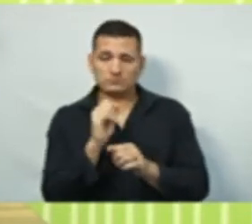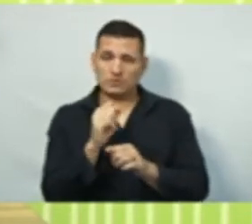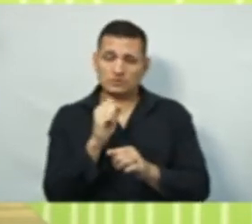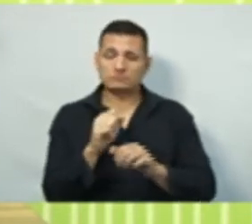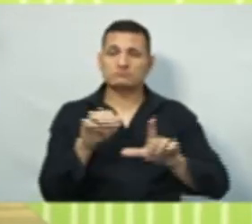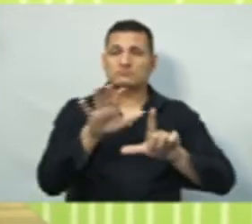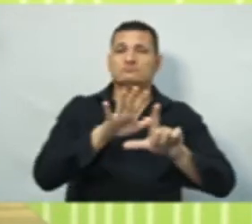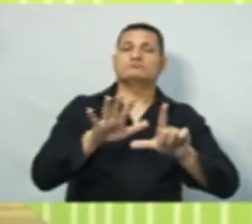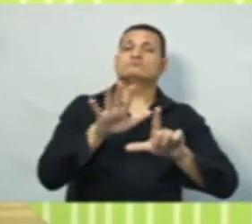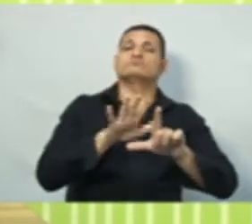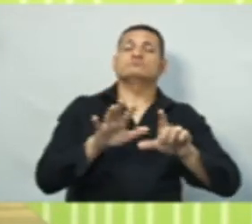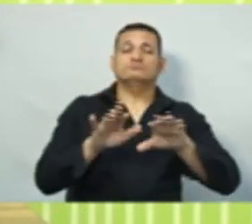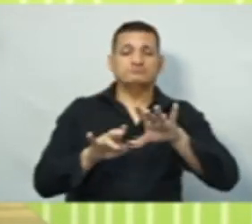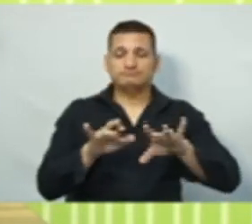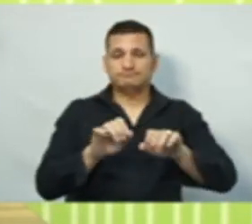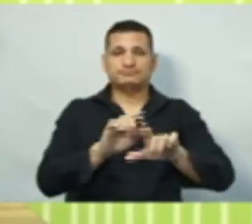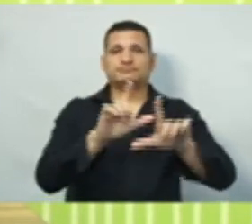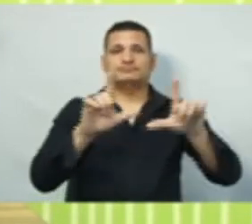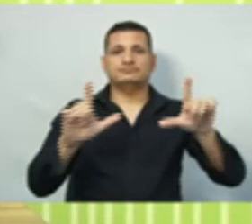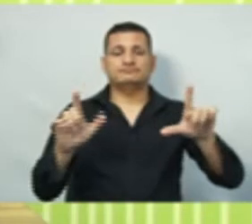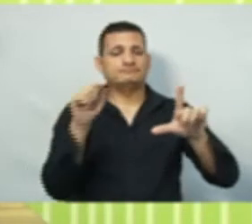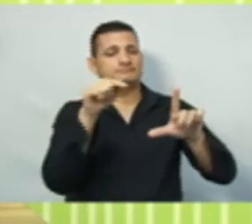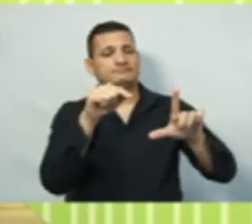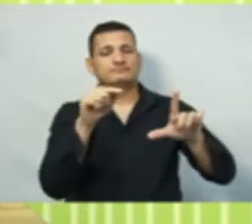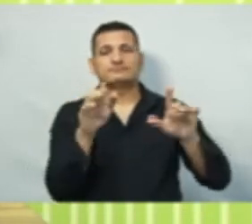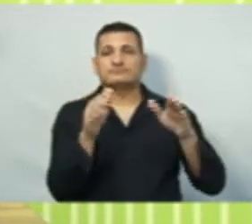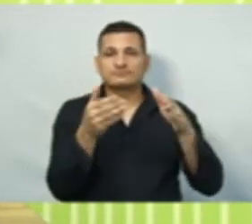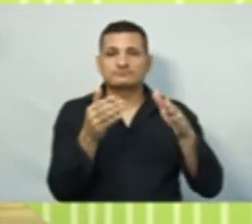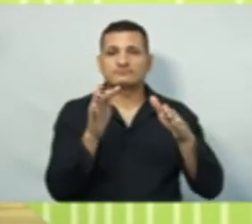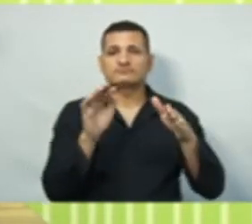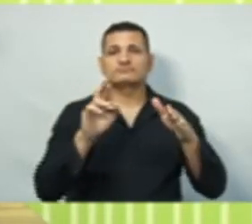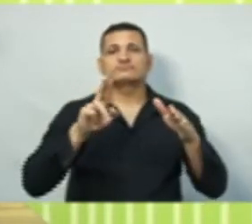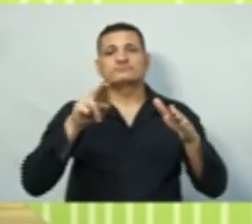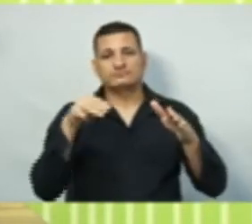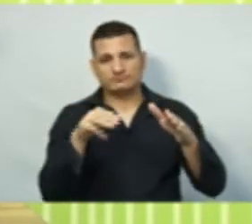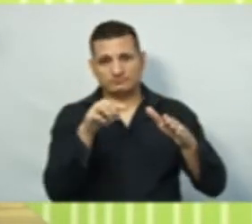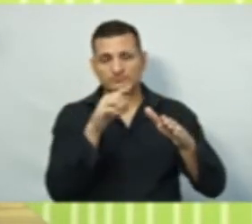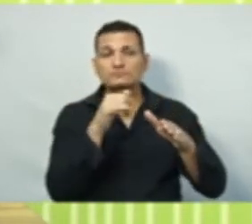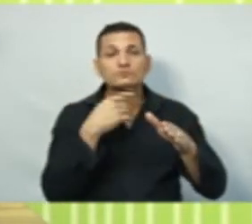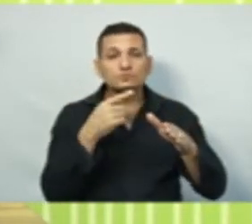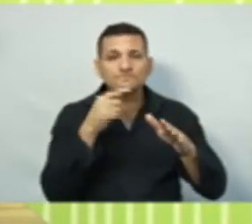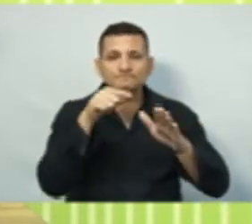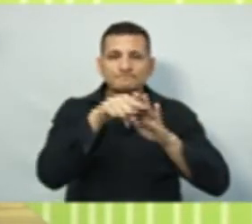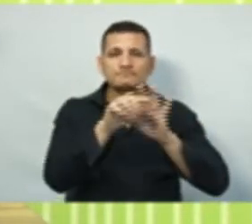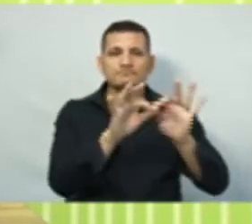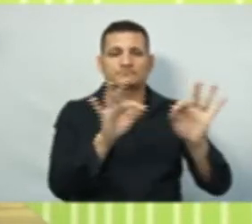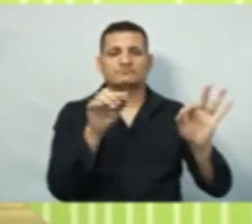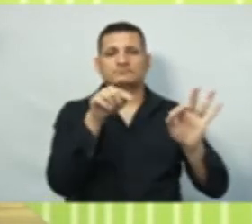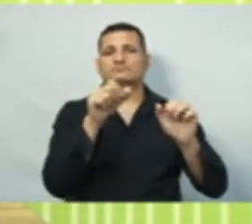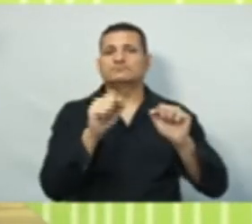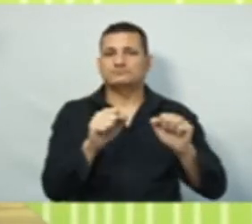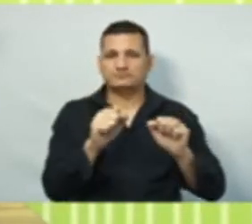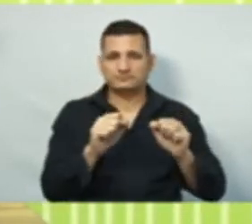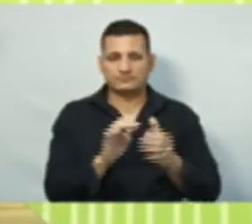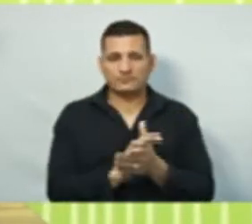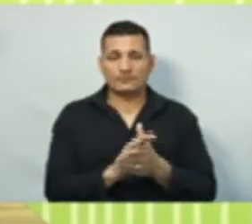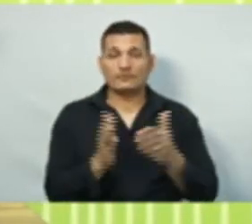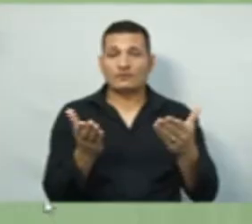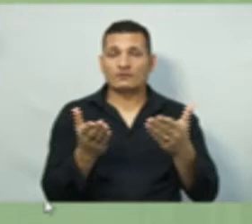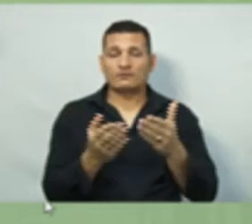AVA, tem o fórum de notícias, o fórum de dúvidas lá, postem a sua dúvida lá, ok? Vamos então à primeira